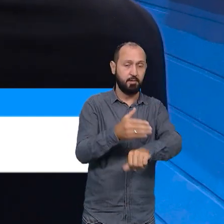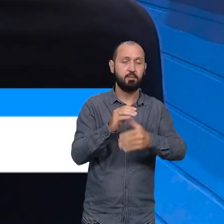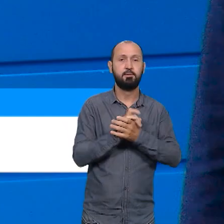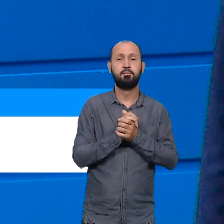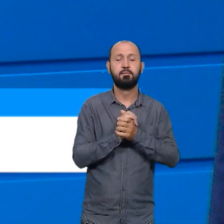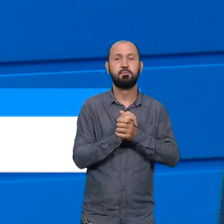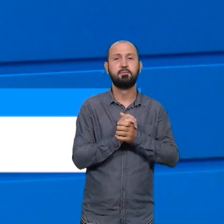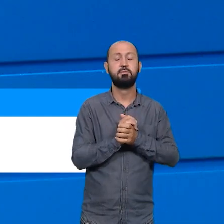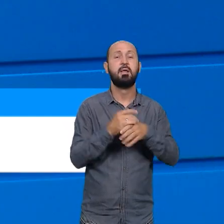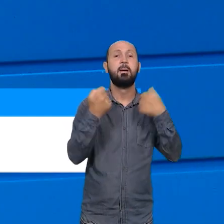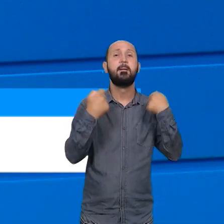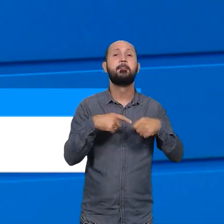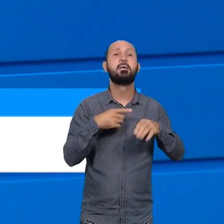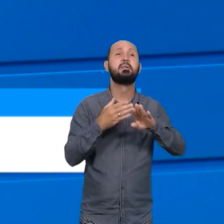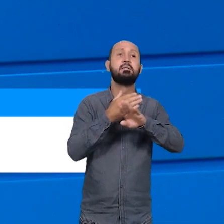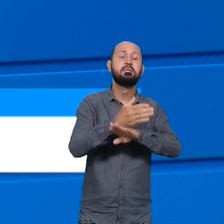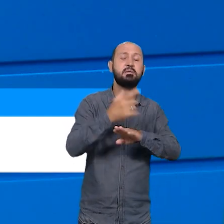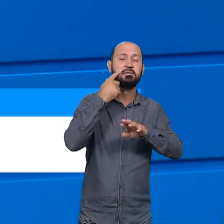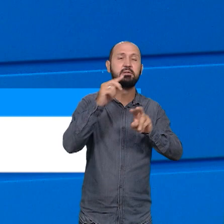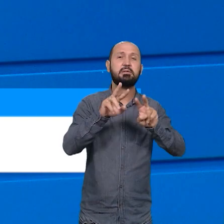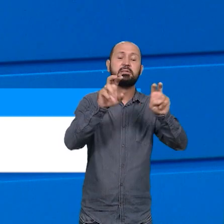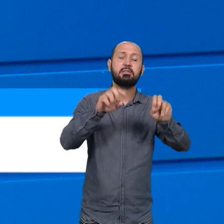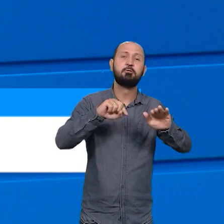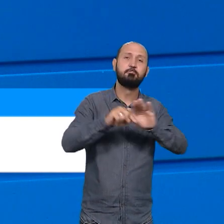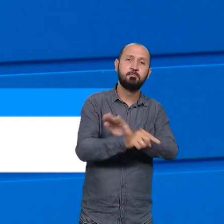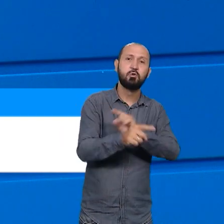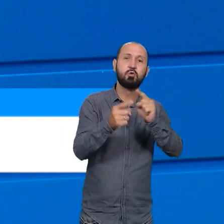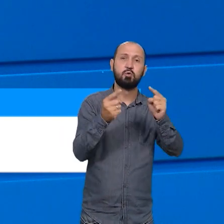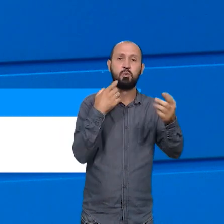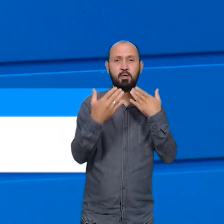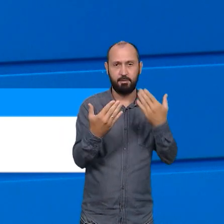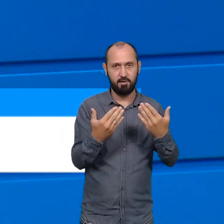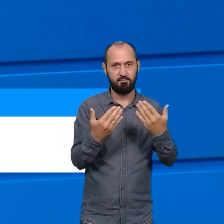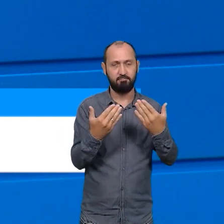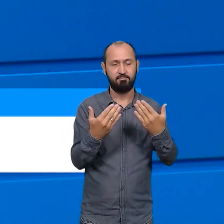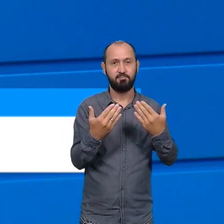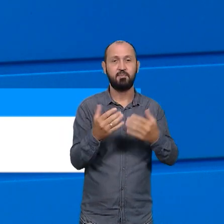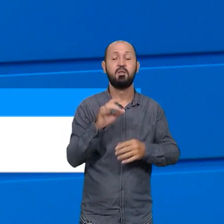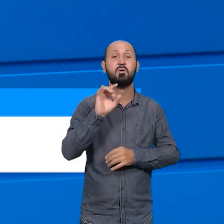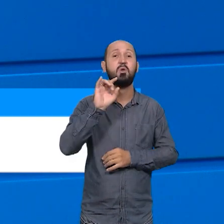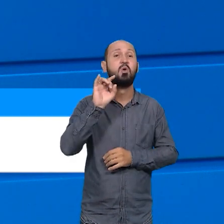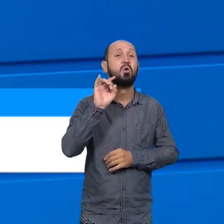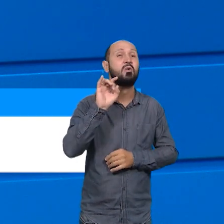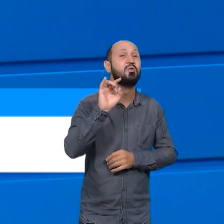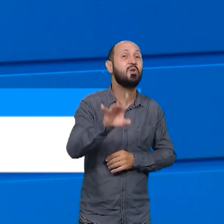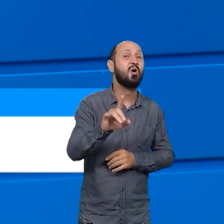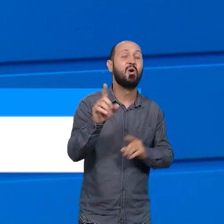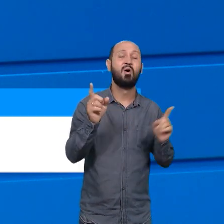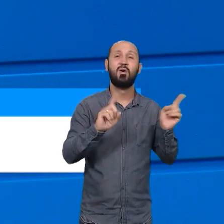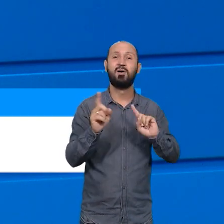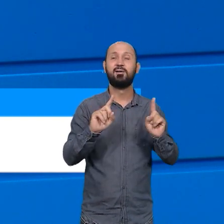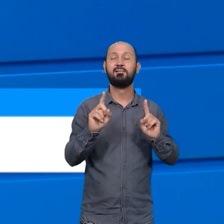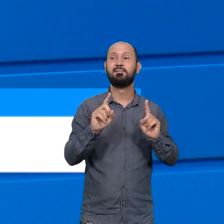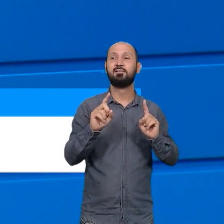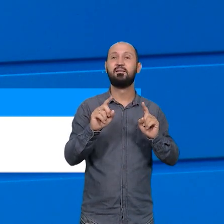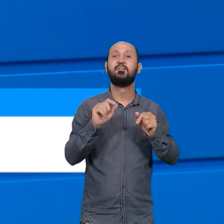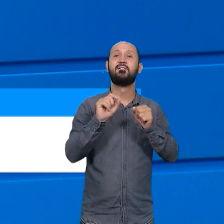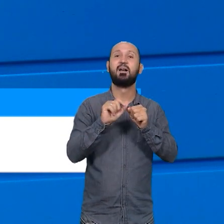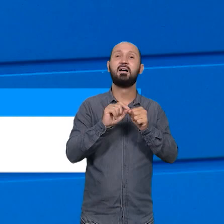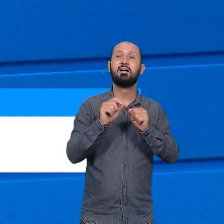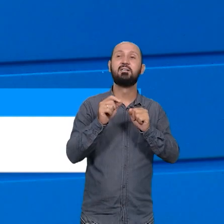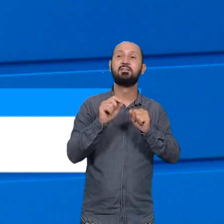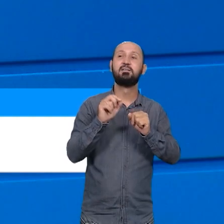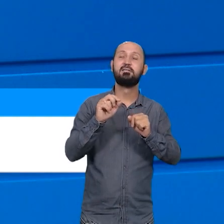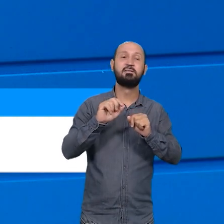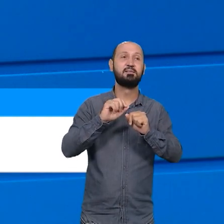ordinária. Nós temos que ir para águas mais profundas no debate. Não é só a